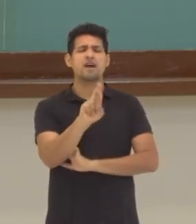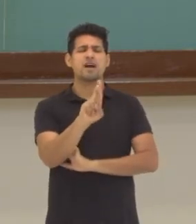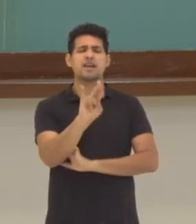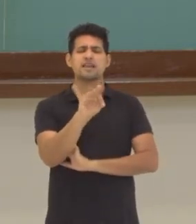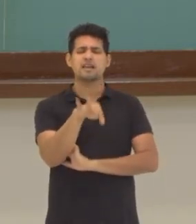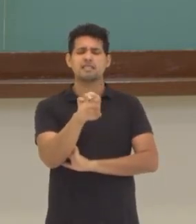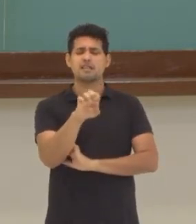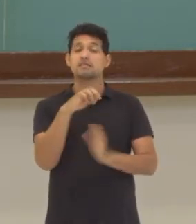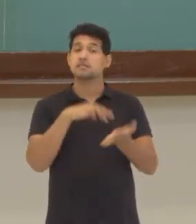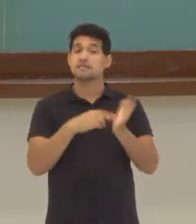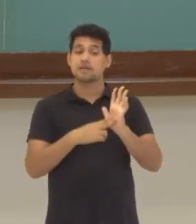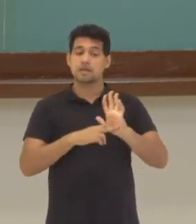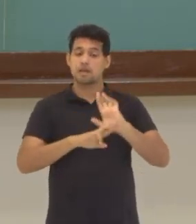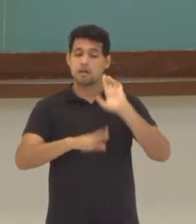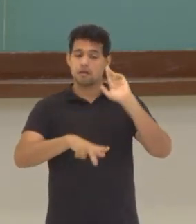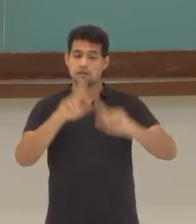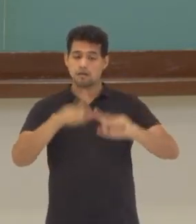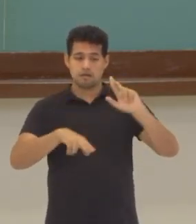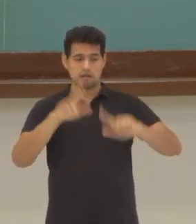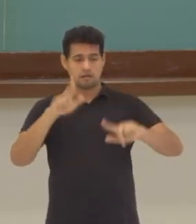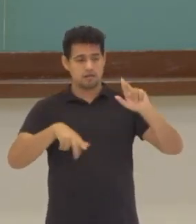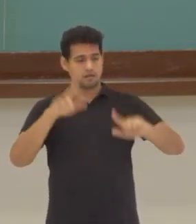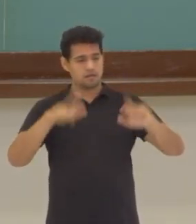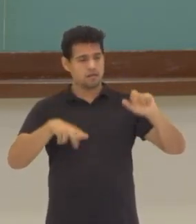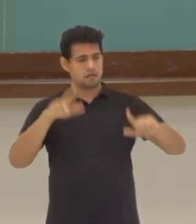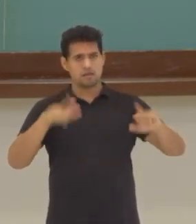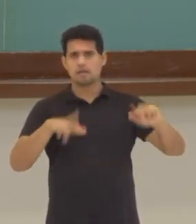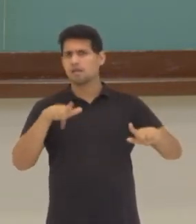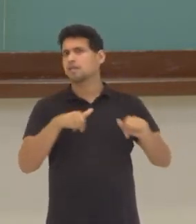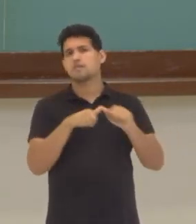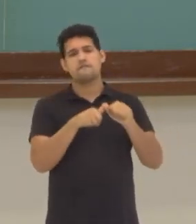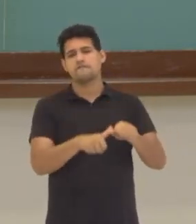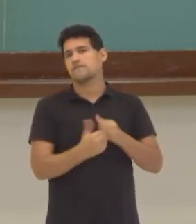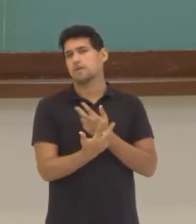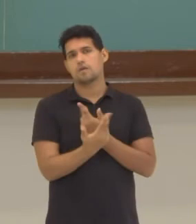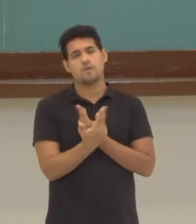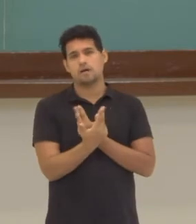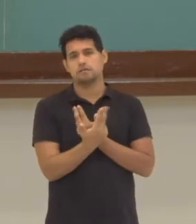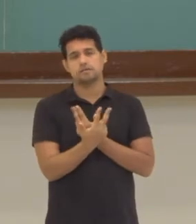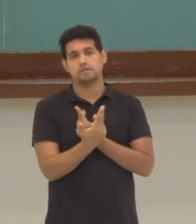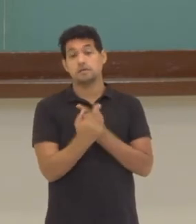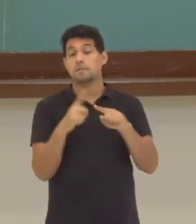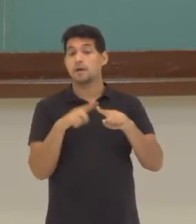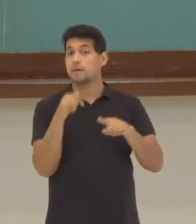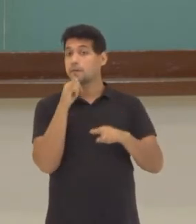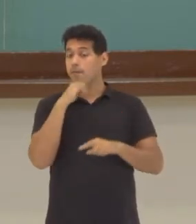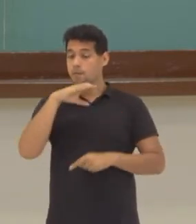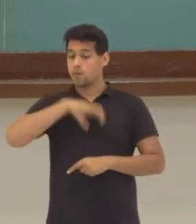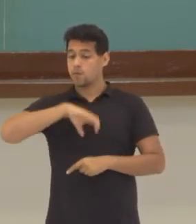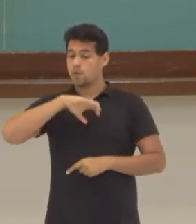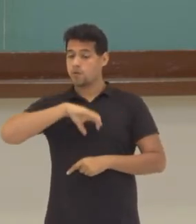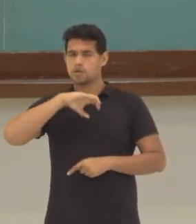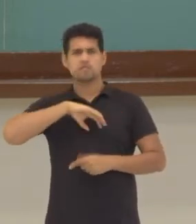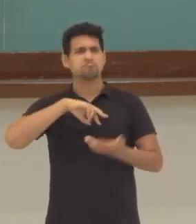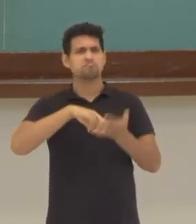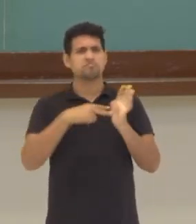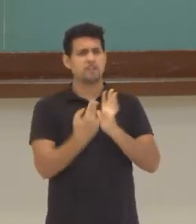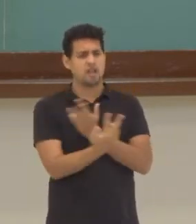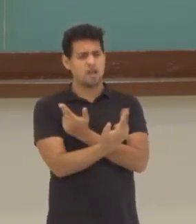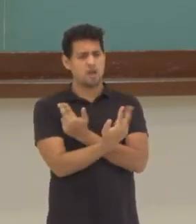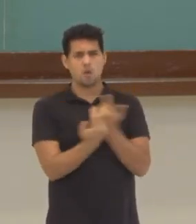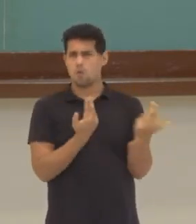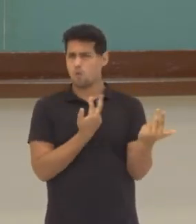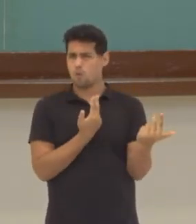Algo que varia, né? Ou seja, que não permanece numa igualdade. Então, a língua portuguesa, será que ela é